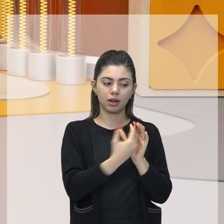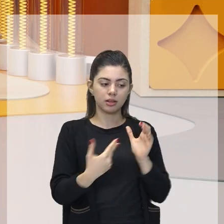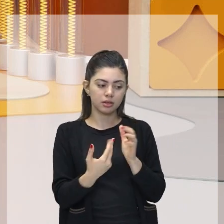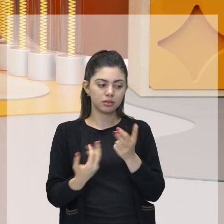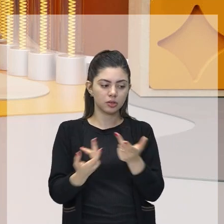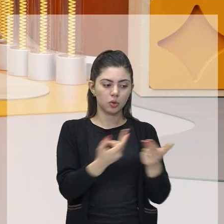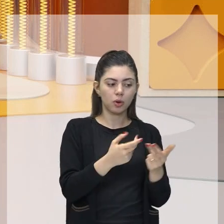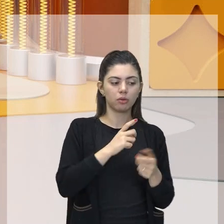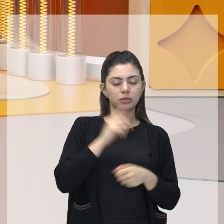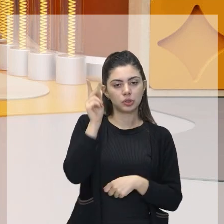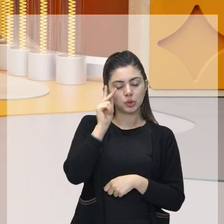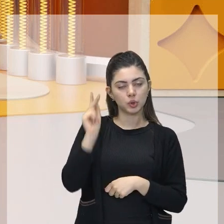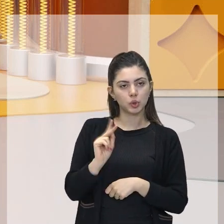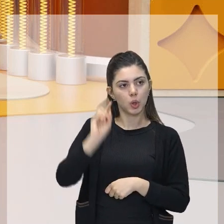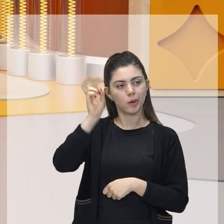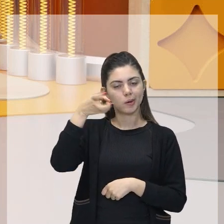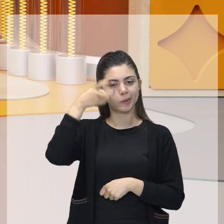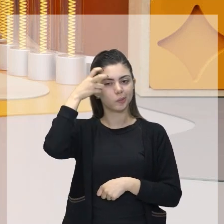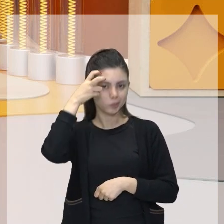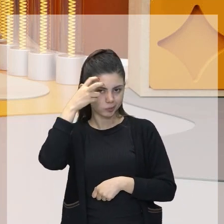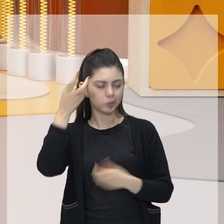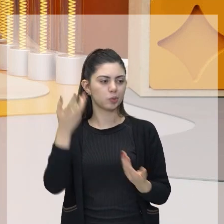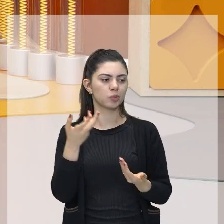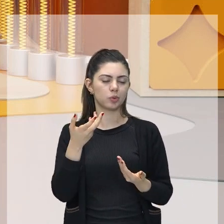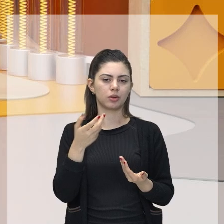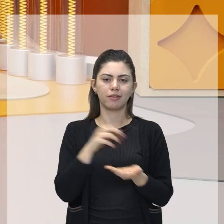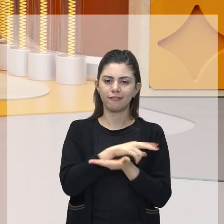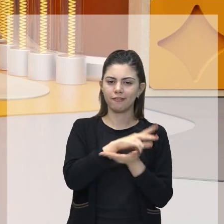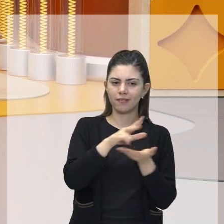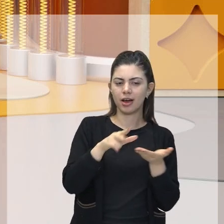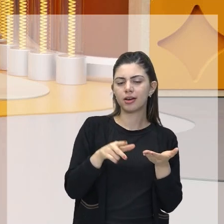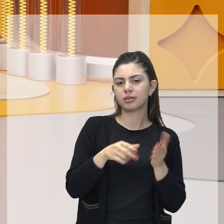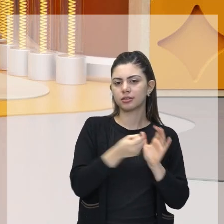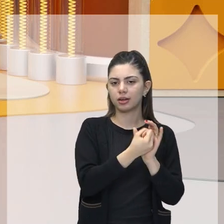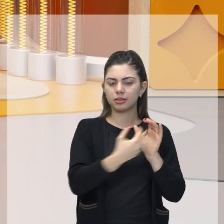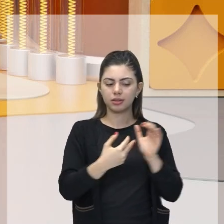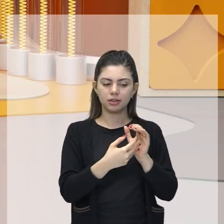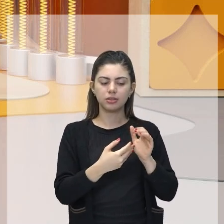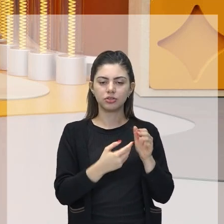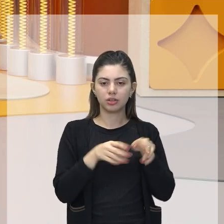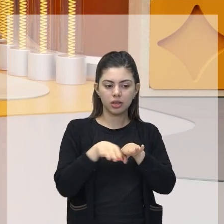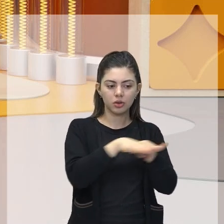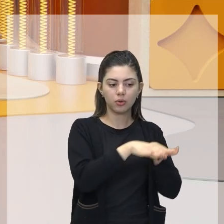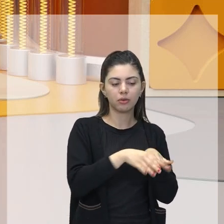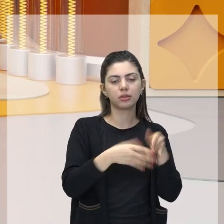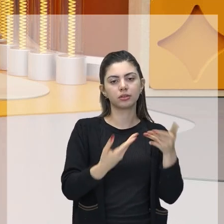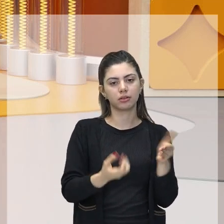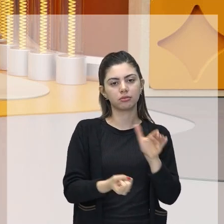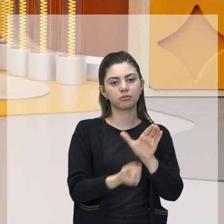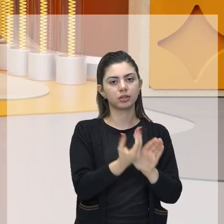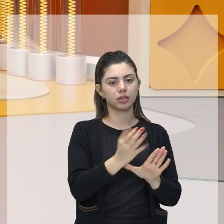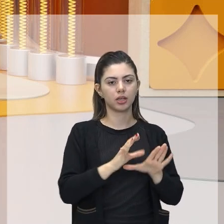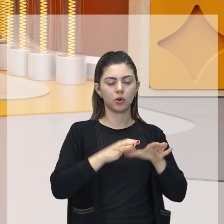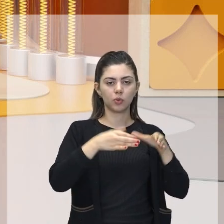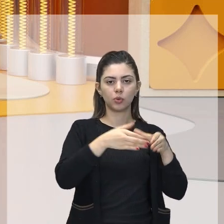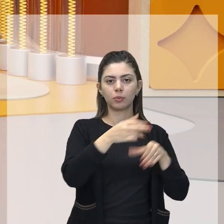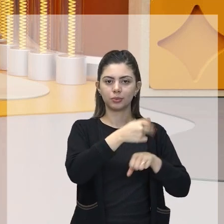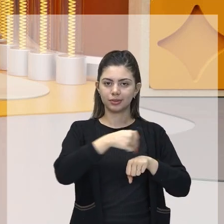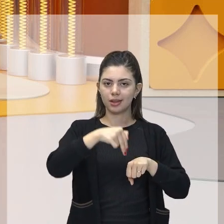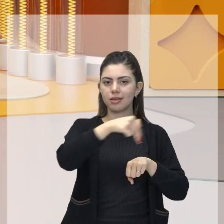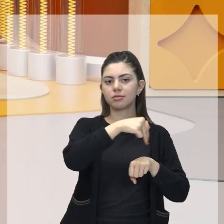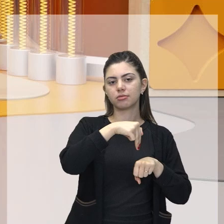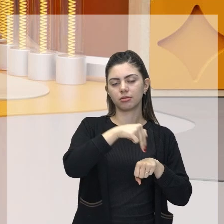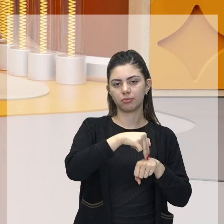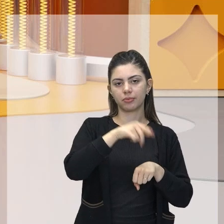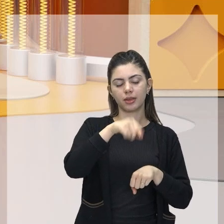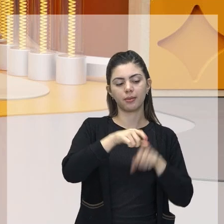tem história, ele tem características culturais e ele forma uma nação que é identificada como tal, né? São